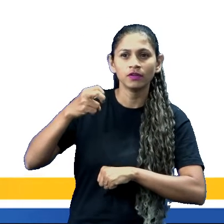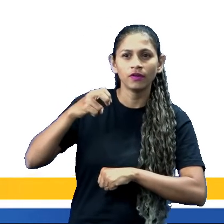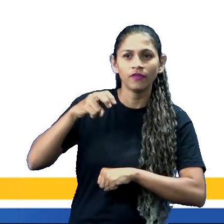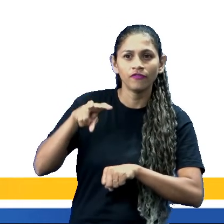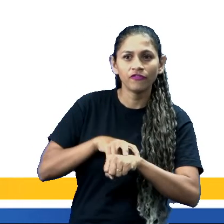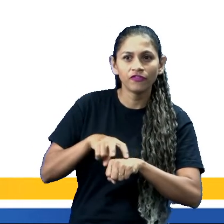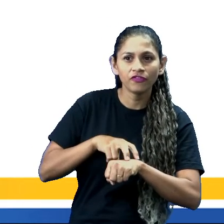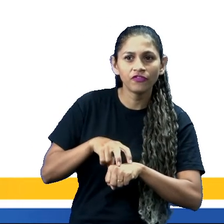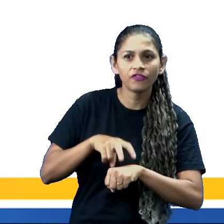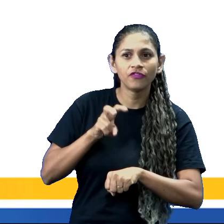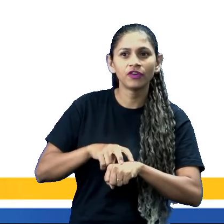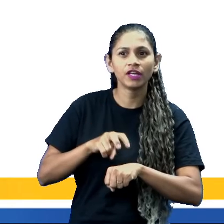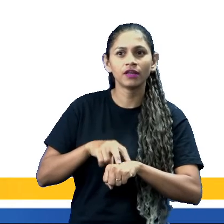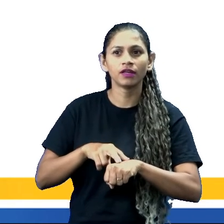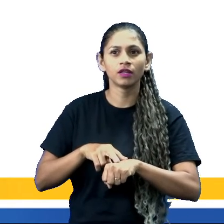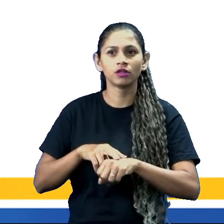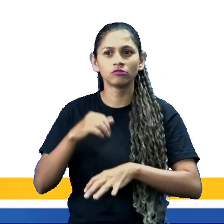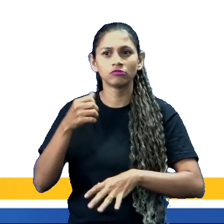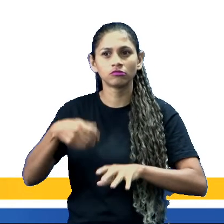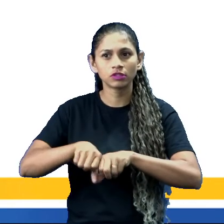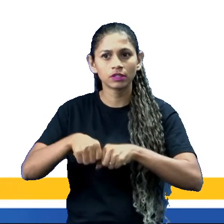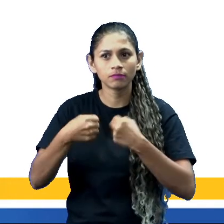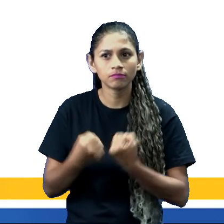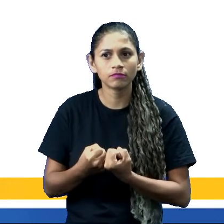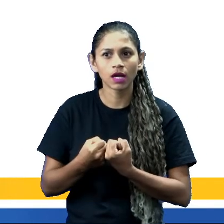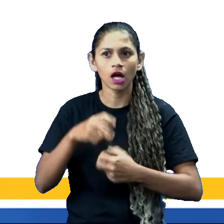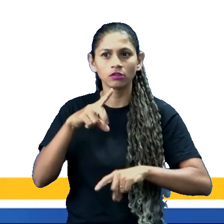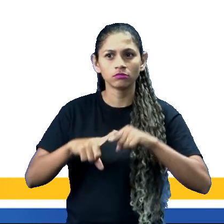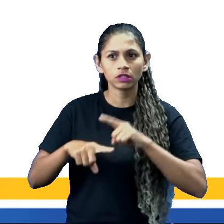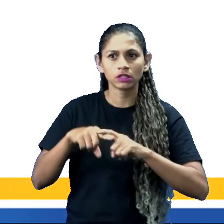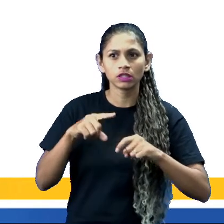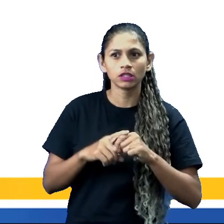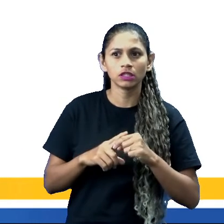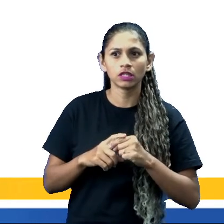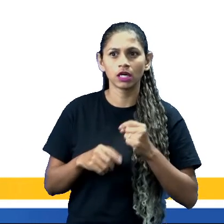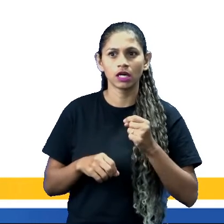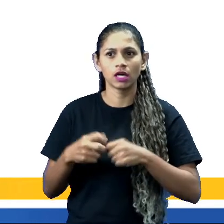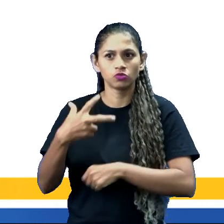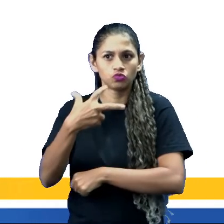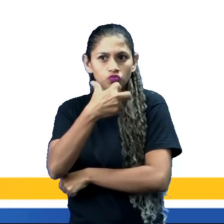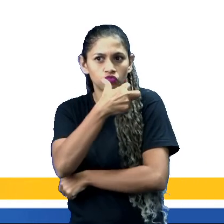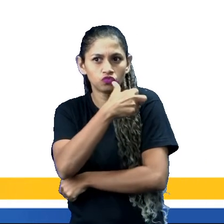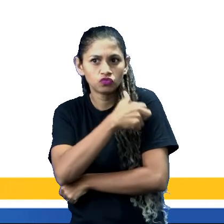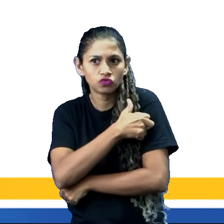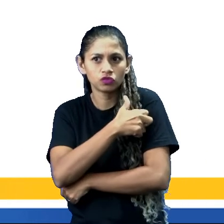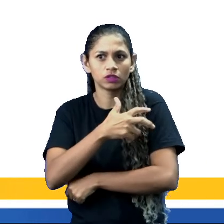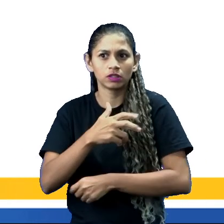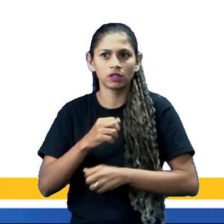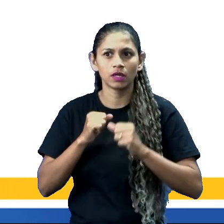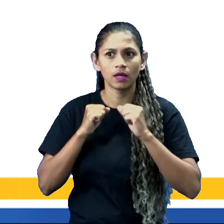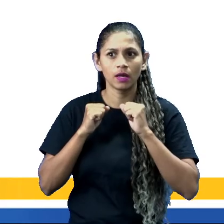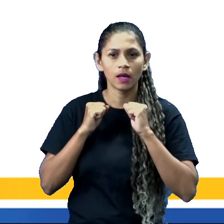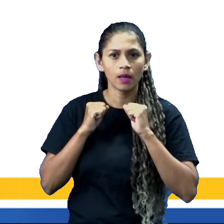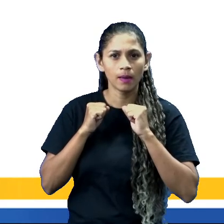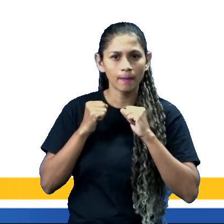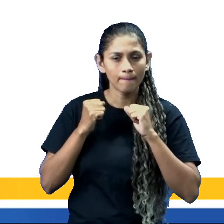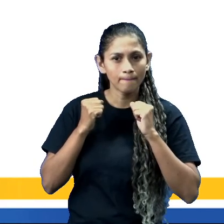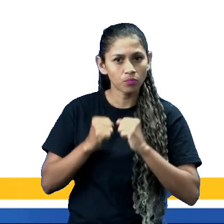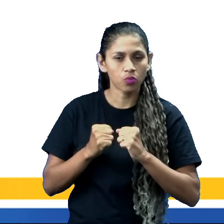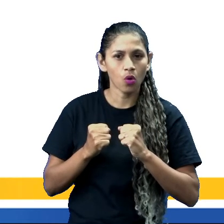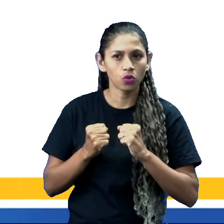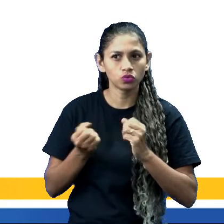podem ser descartados juntamente com material biológico? Também não. Lembra que eu falei lá que os pérfuros cortantes devem ser